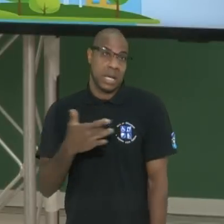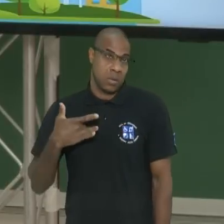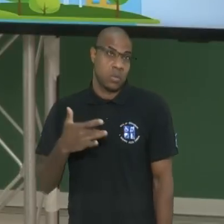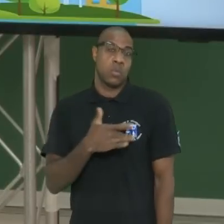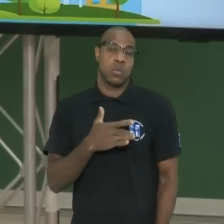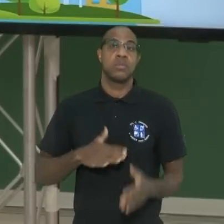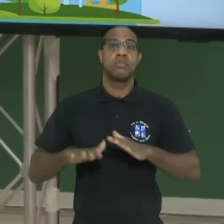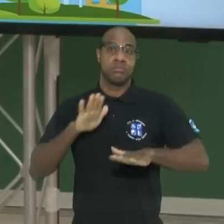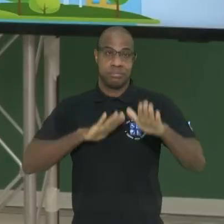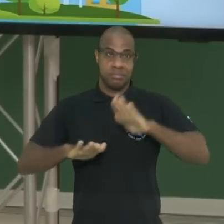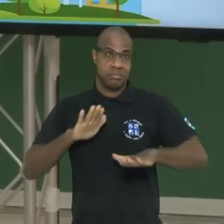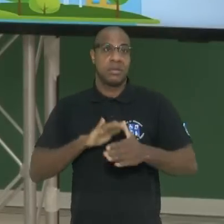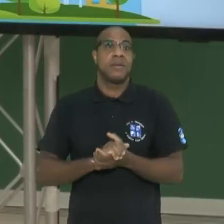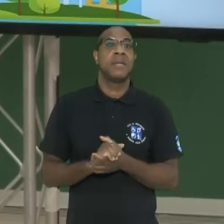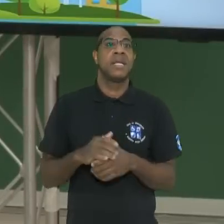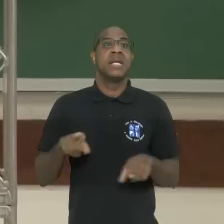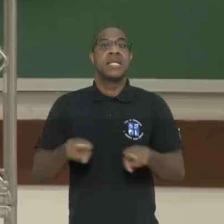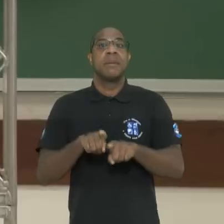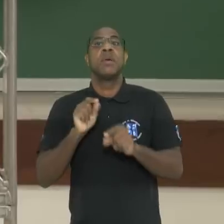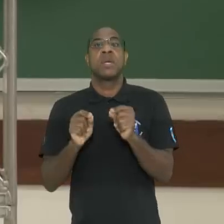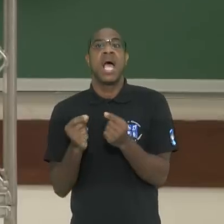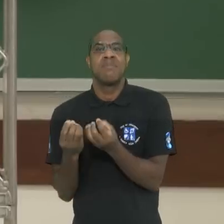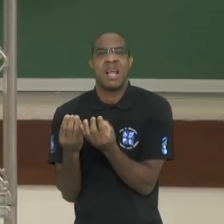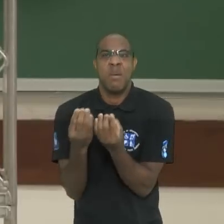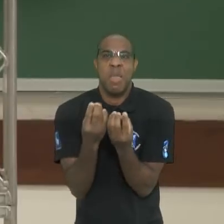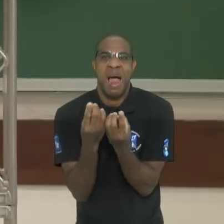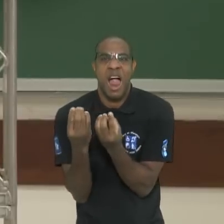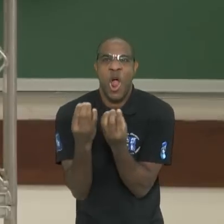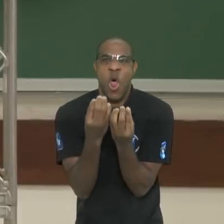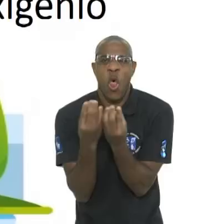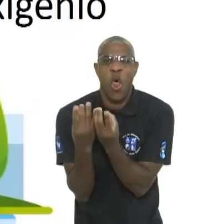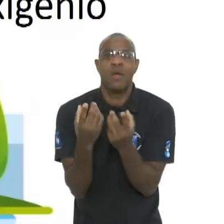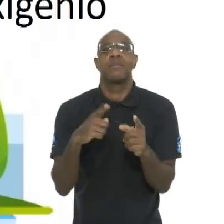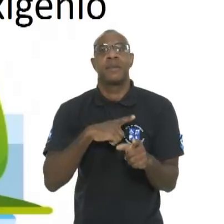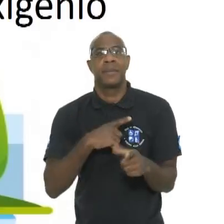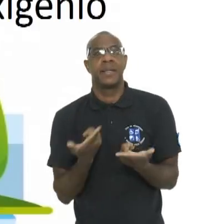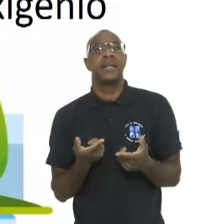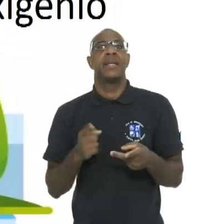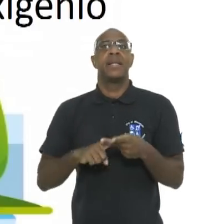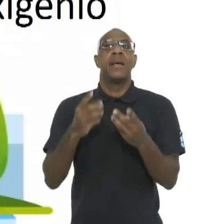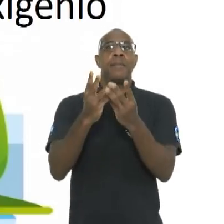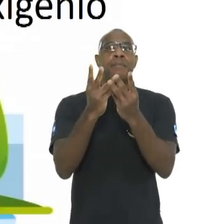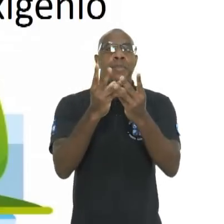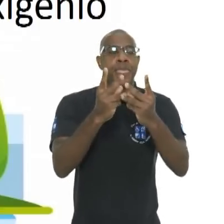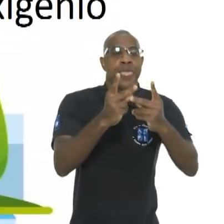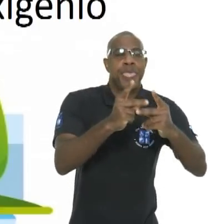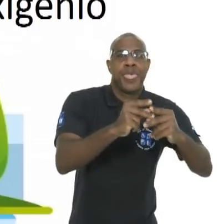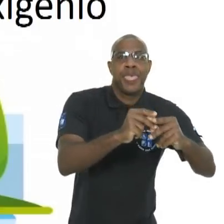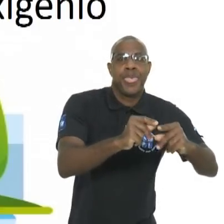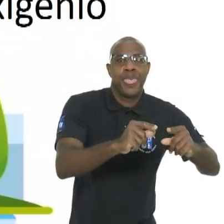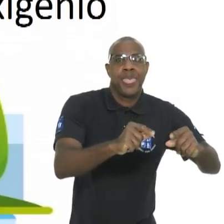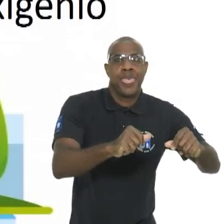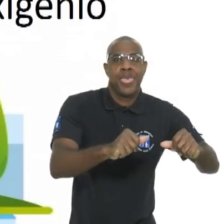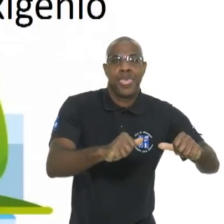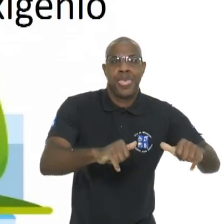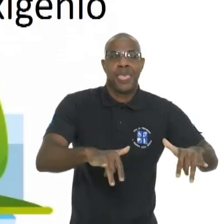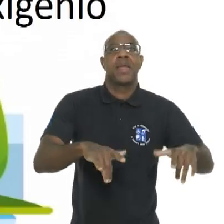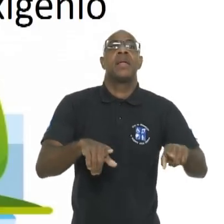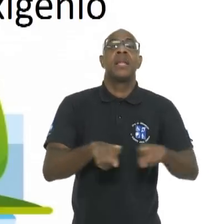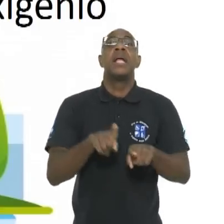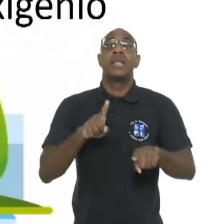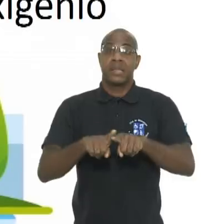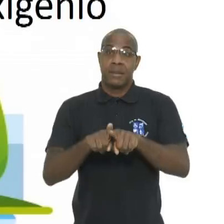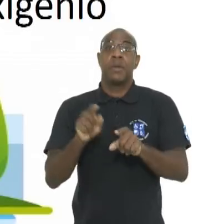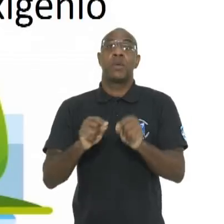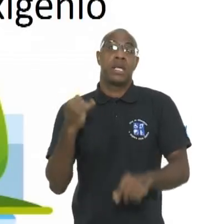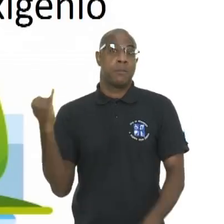que realizam fermentação e são usadas na indústria de alimentos, aquelas que são decompositoras de matéria orgânica e são extremamente importantes